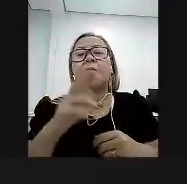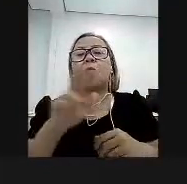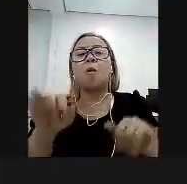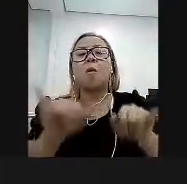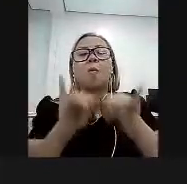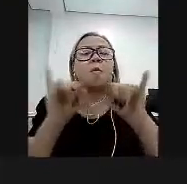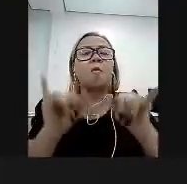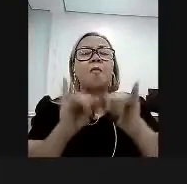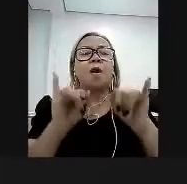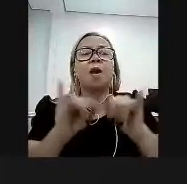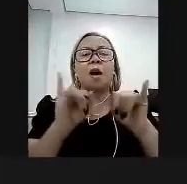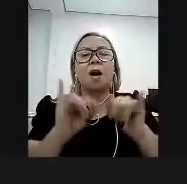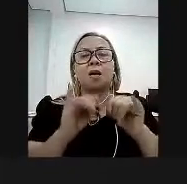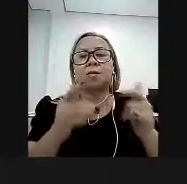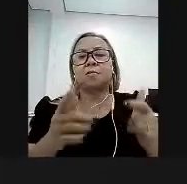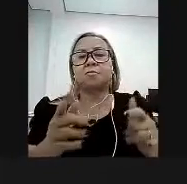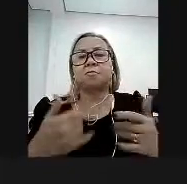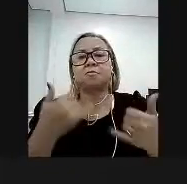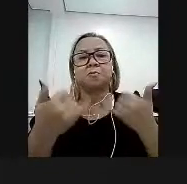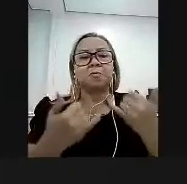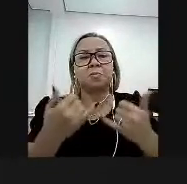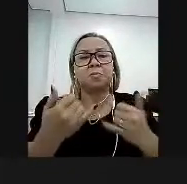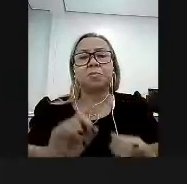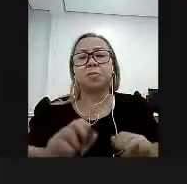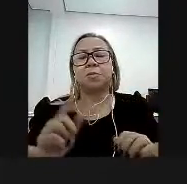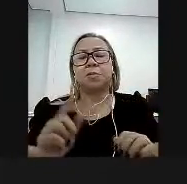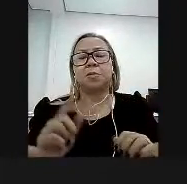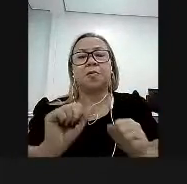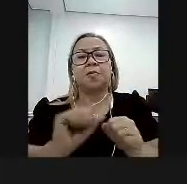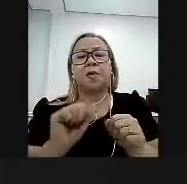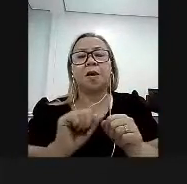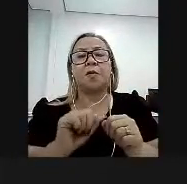mais performance, a gente faz fuleiragem.